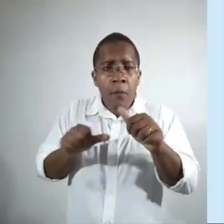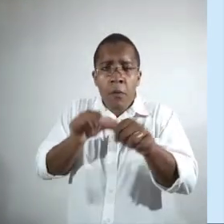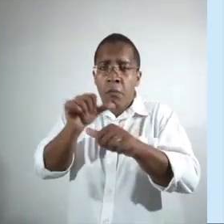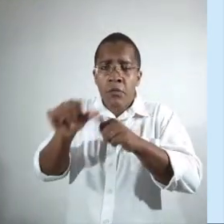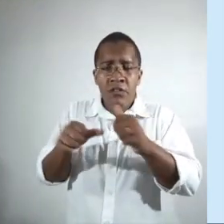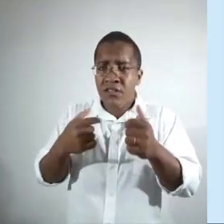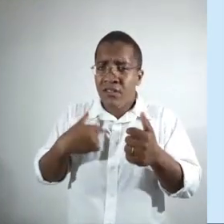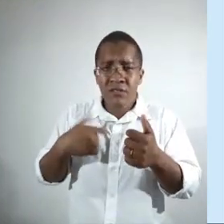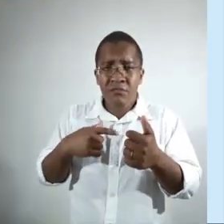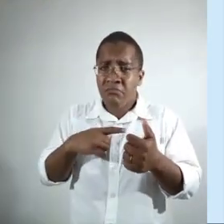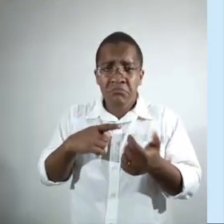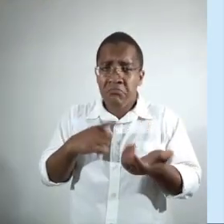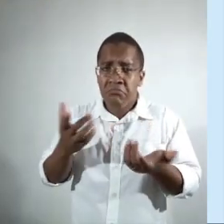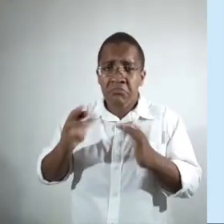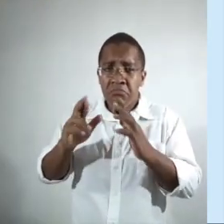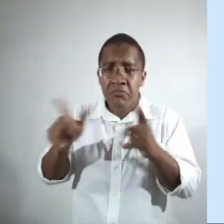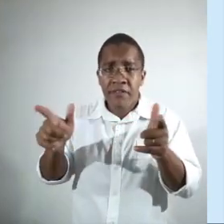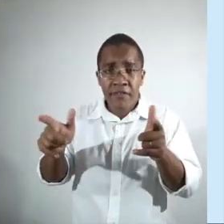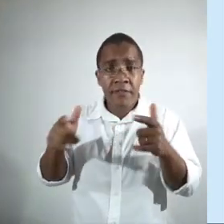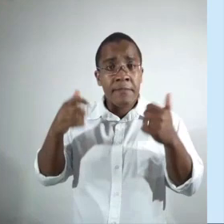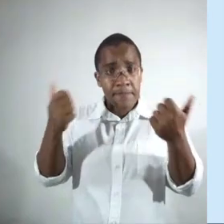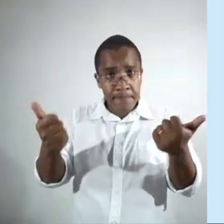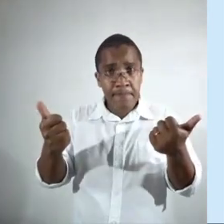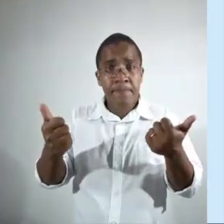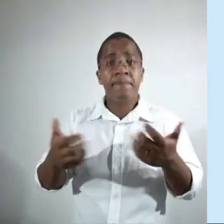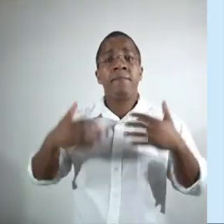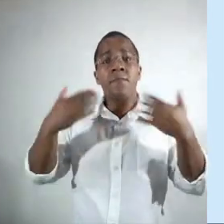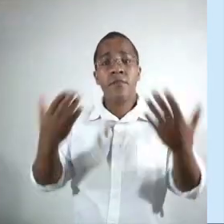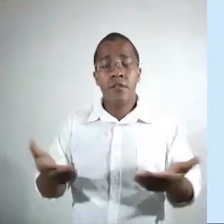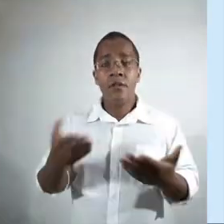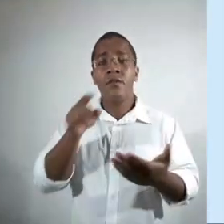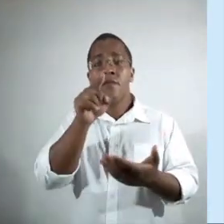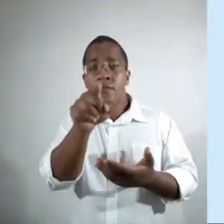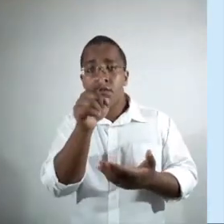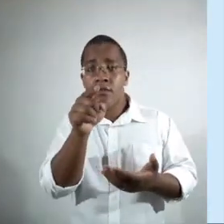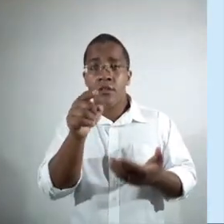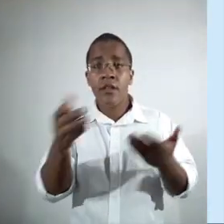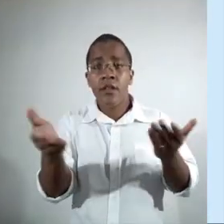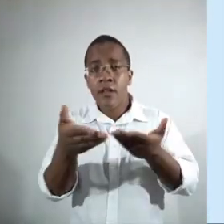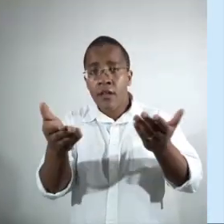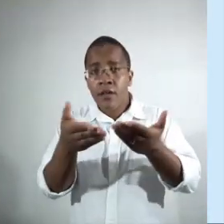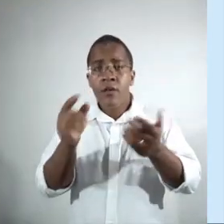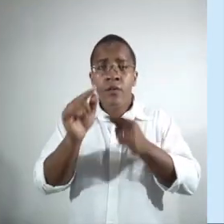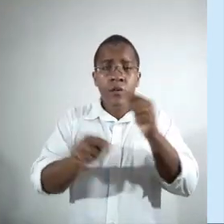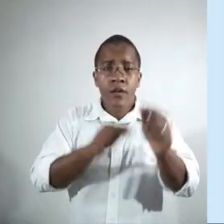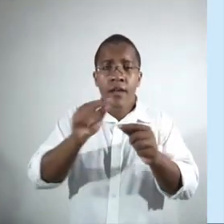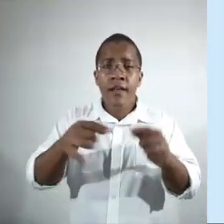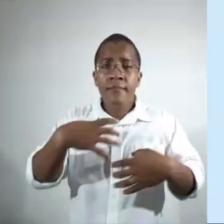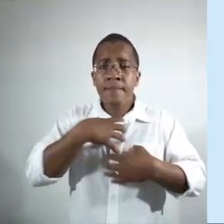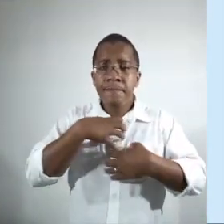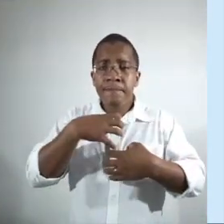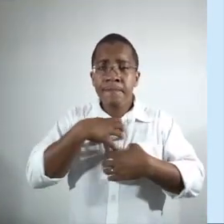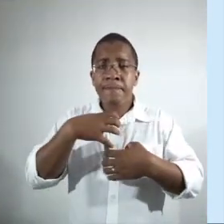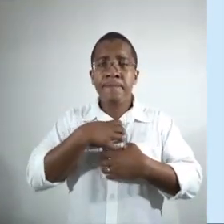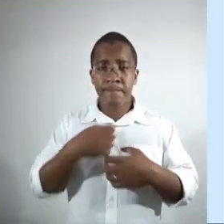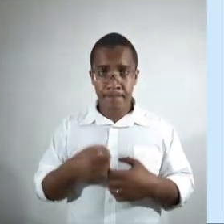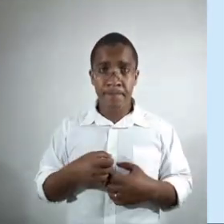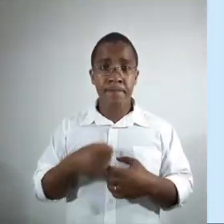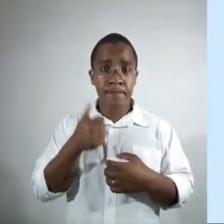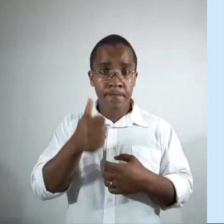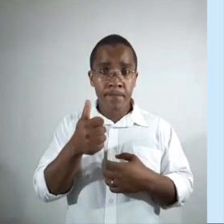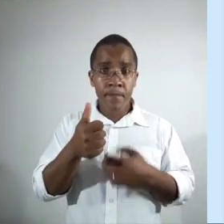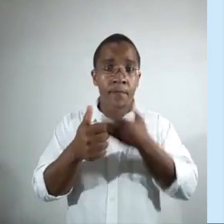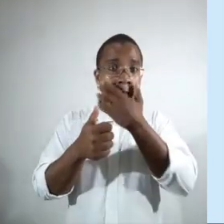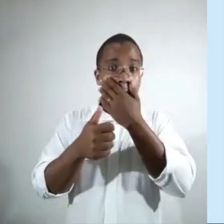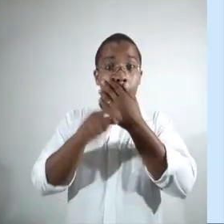esse diferencial. Então, pessoal, o que você vai lidar mesmo, aí no caso, são as emoções.